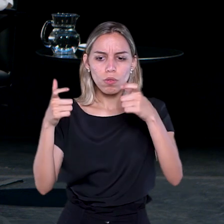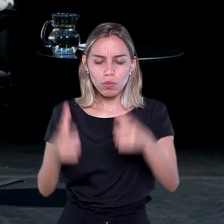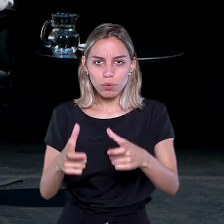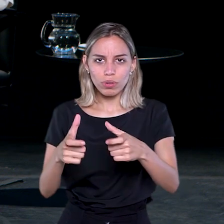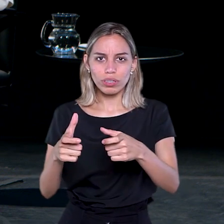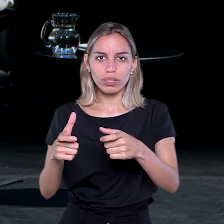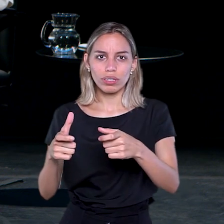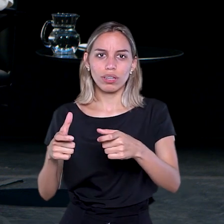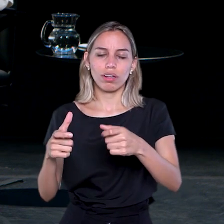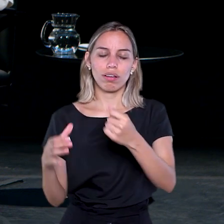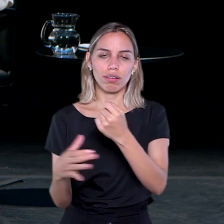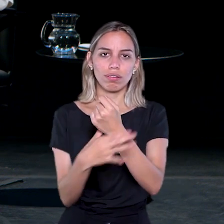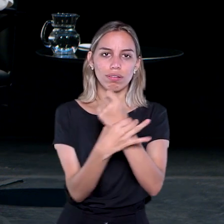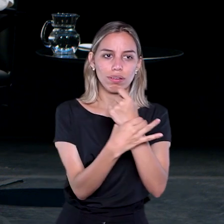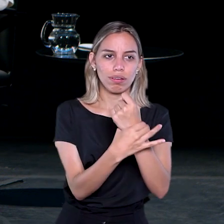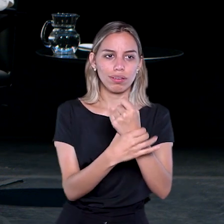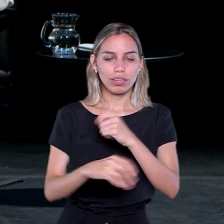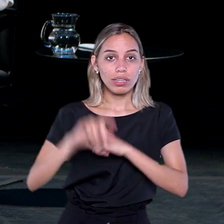resistência histórica negra,